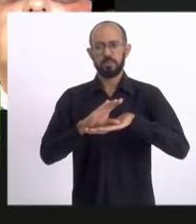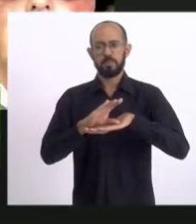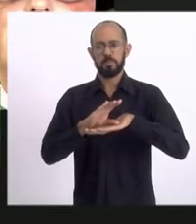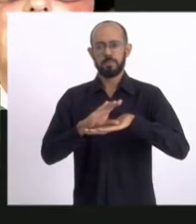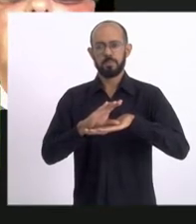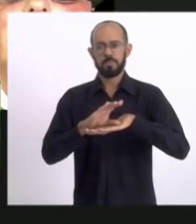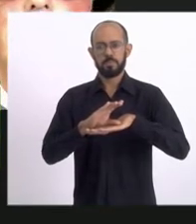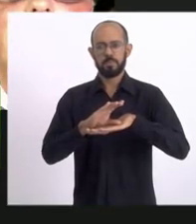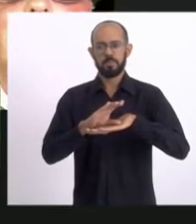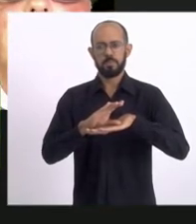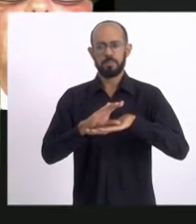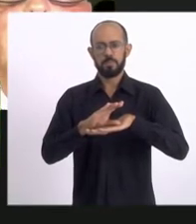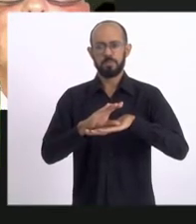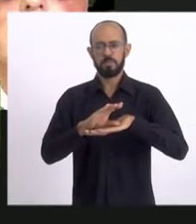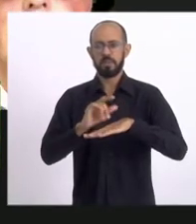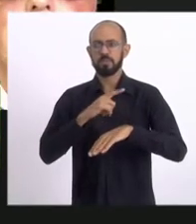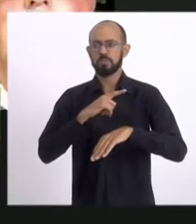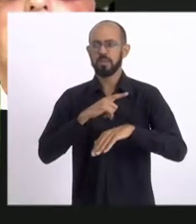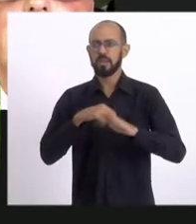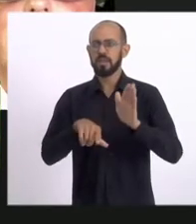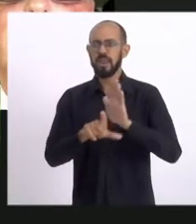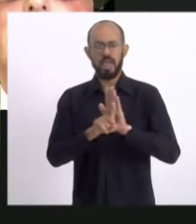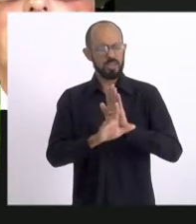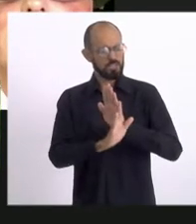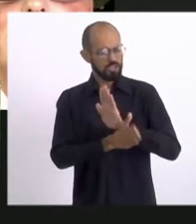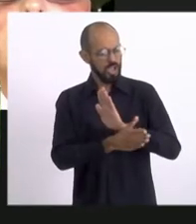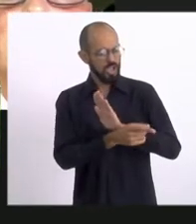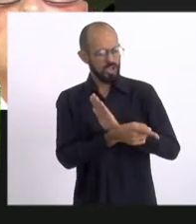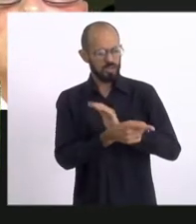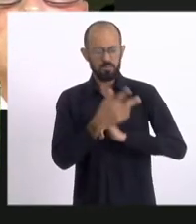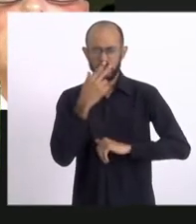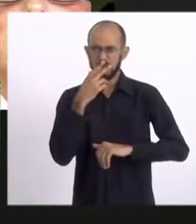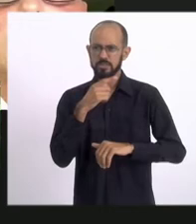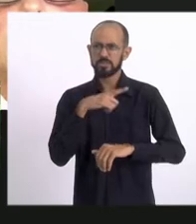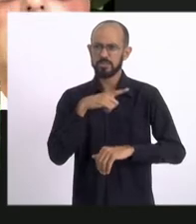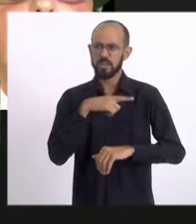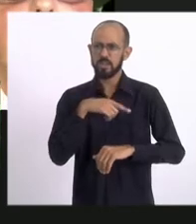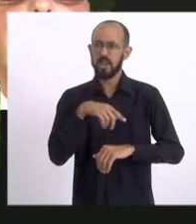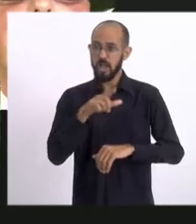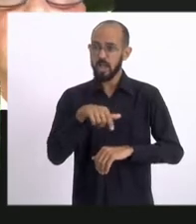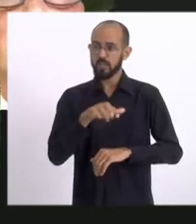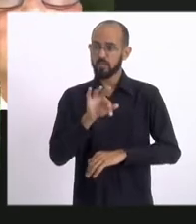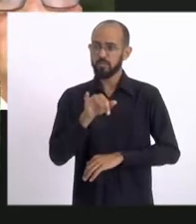Já tem lei, né? Eu acho que tem lei. Inclusive do Fábio Silva.